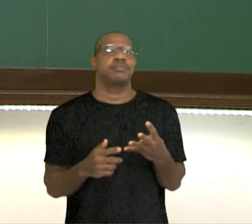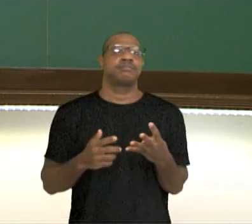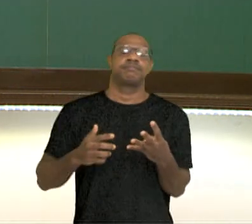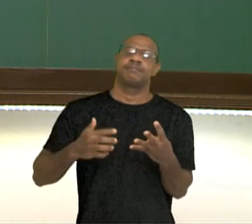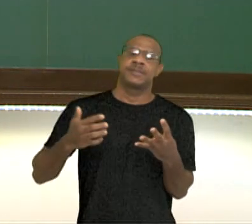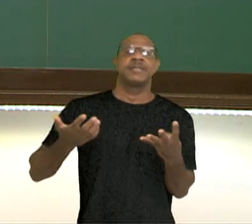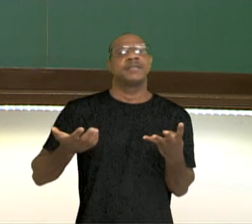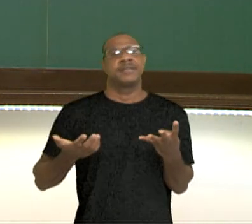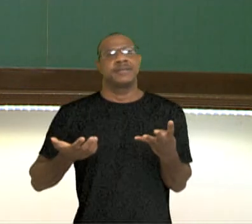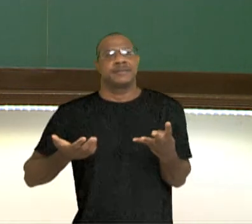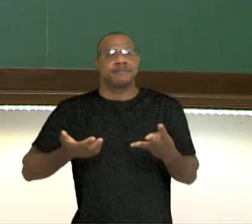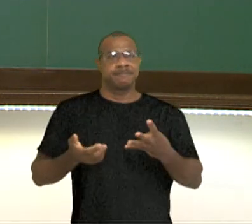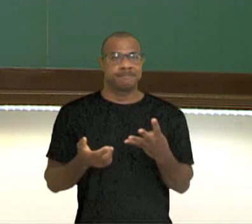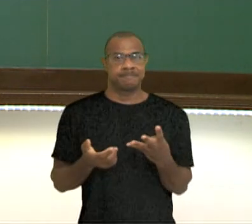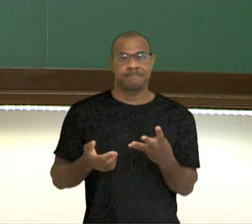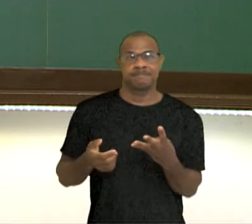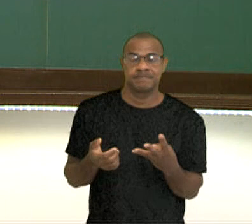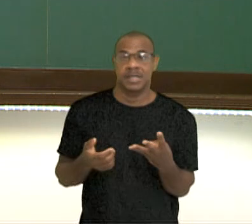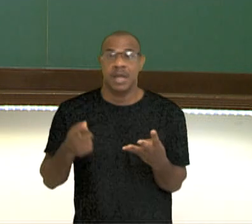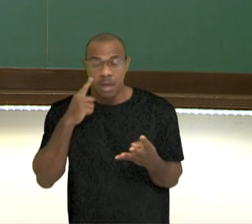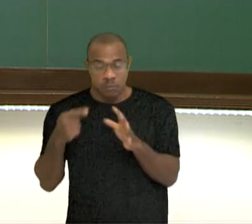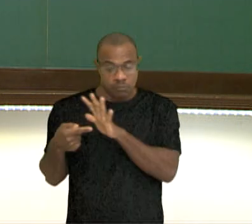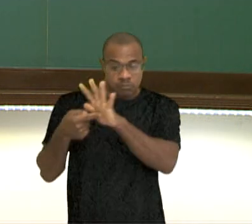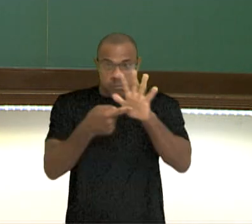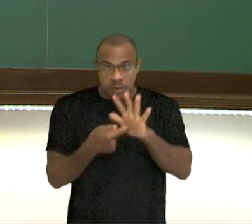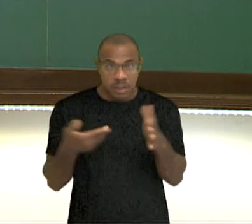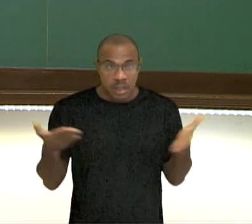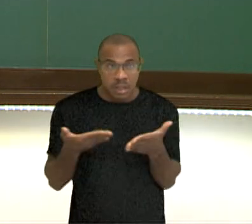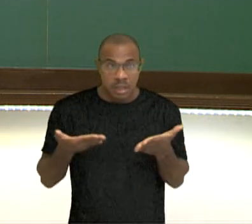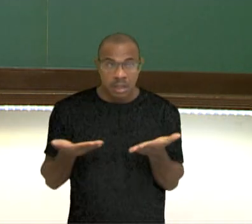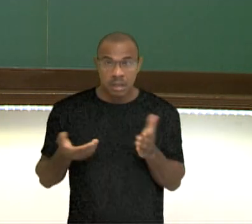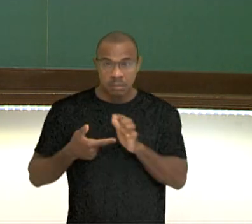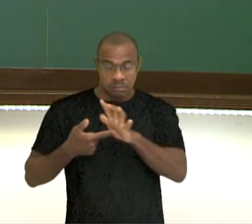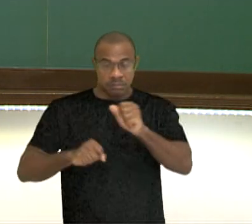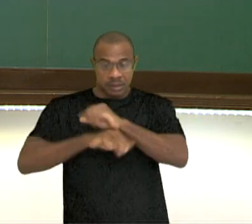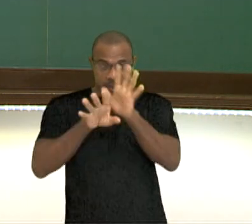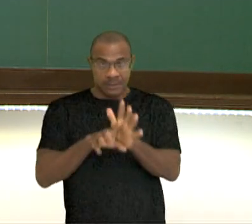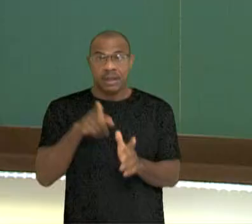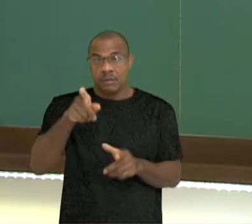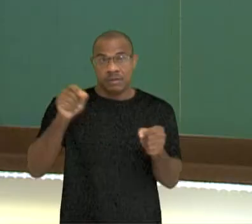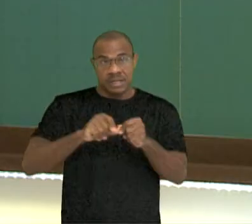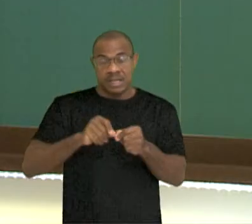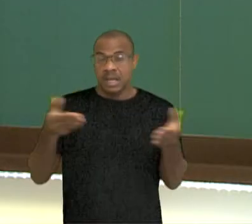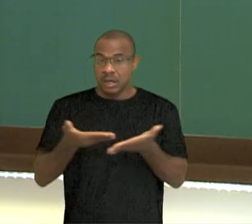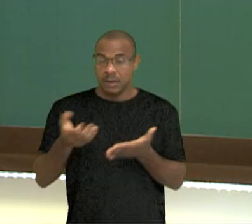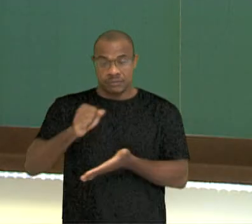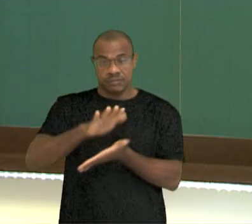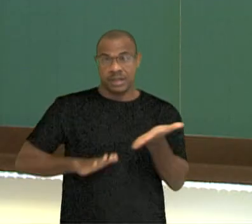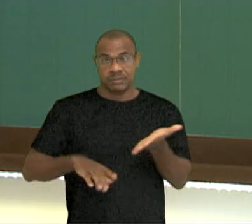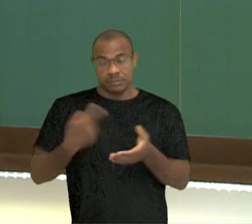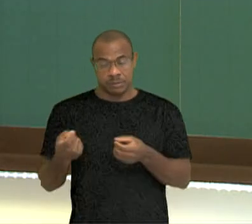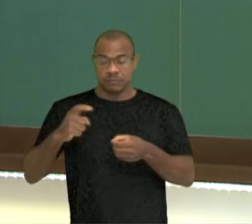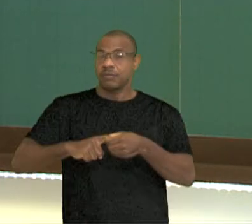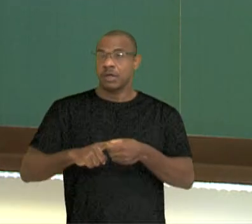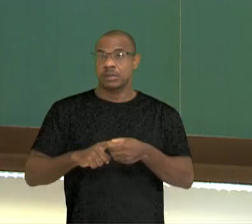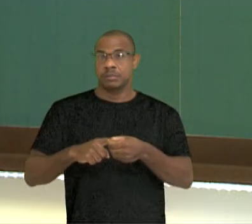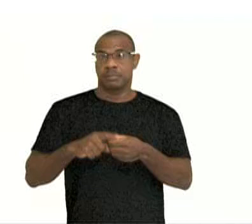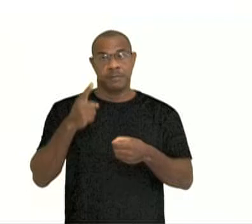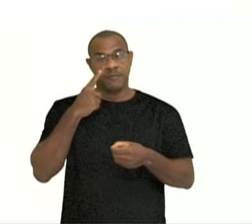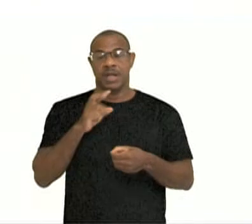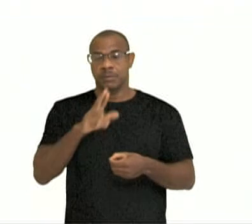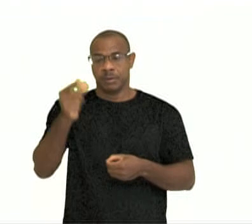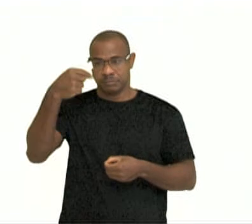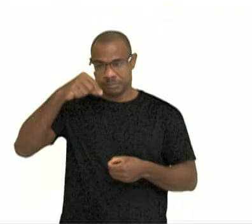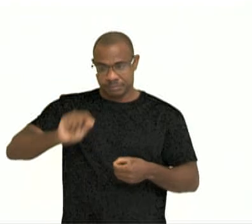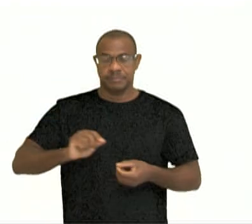pretérito. Esclarecido isso, vou deixar você fazer a atividade e volto daqui a pouco conferir contigo.